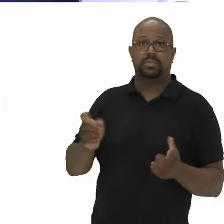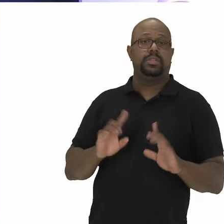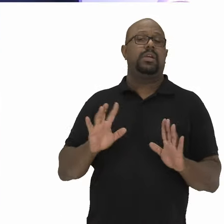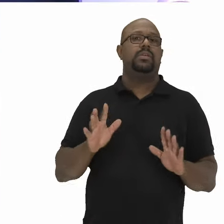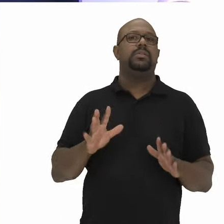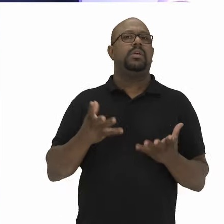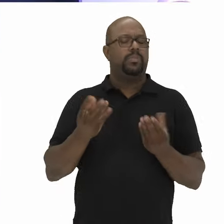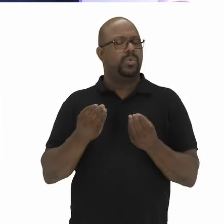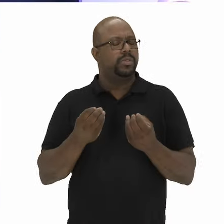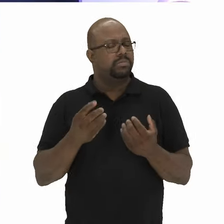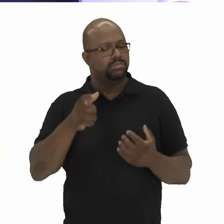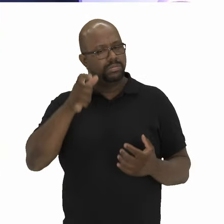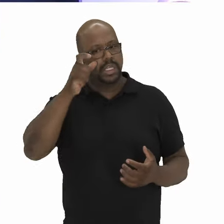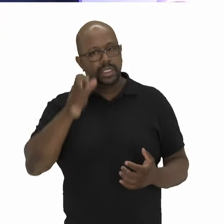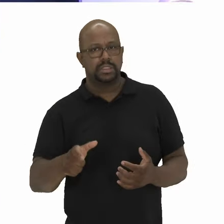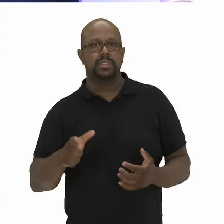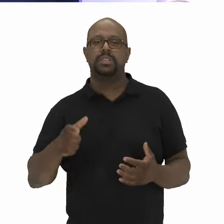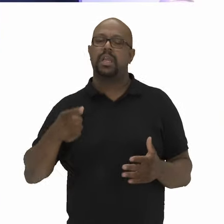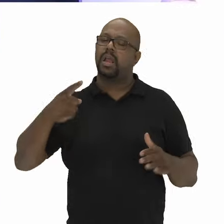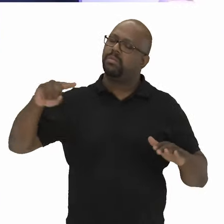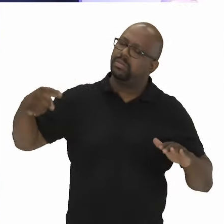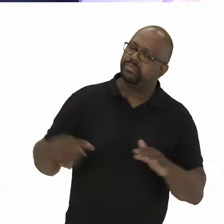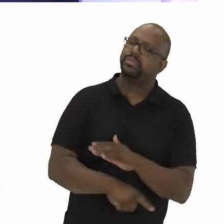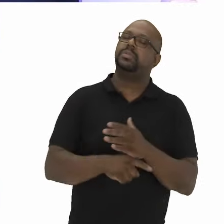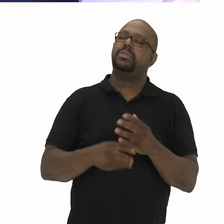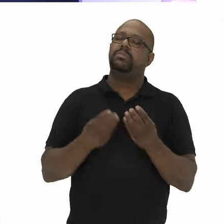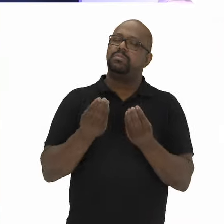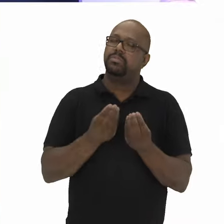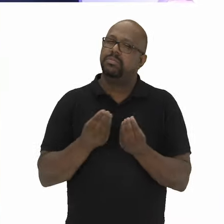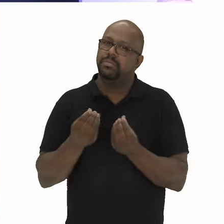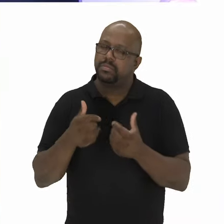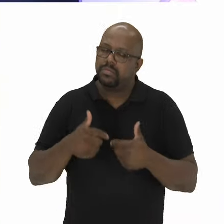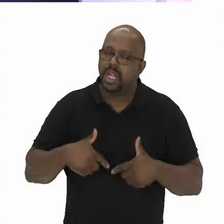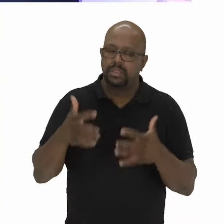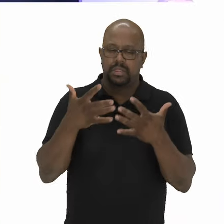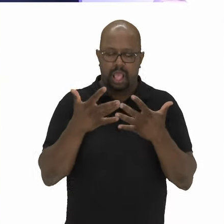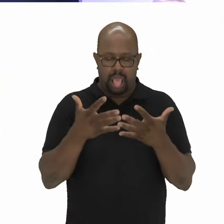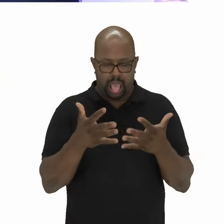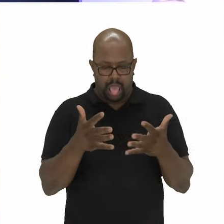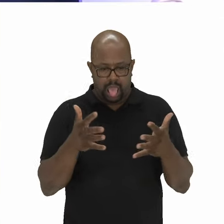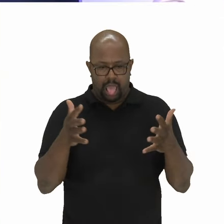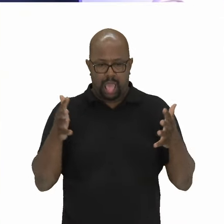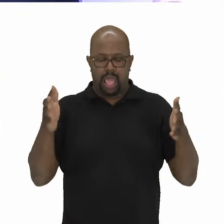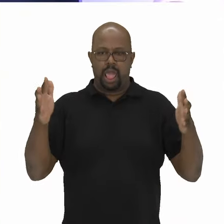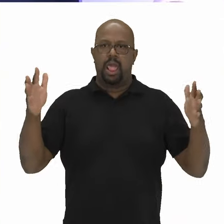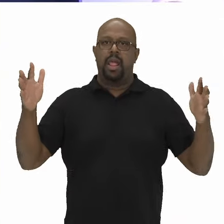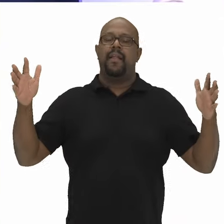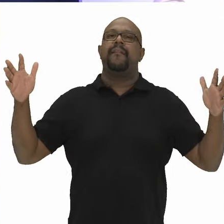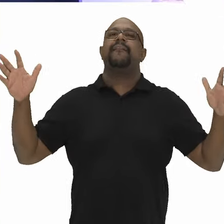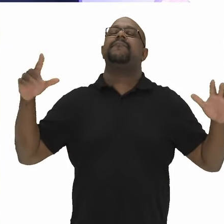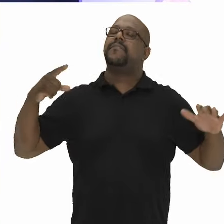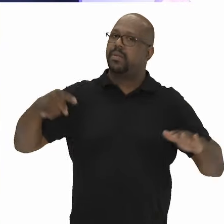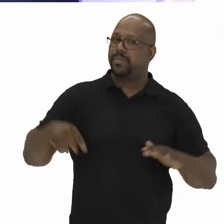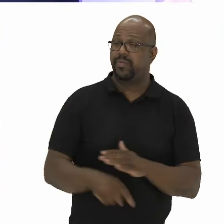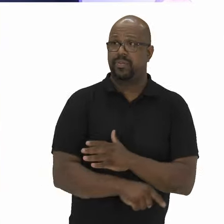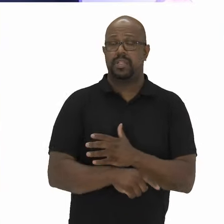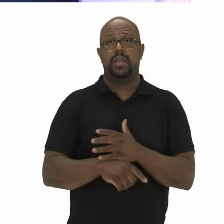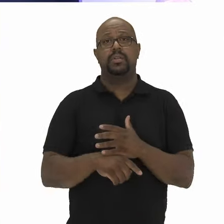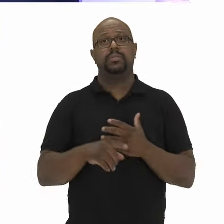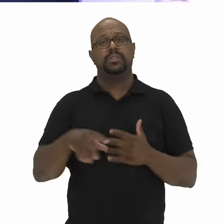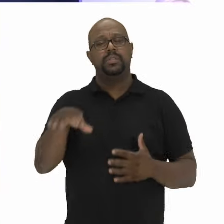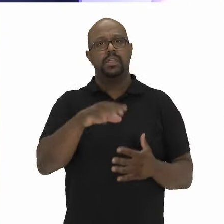estava então é muito interessante mesmo e aprofunda muito você vai se abrindo se abrindo se abrindo e vai